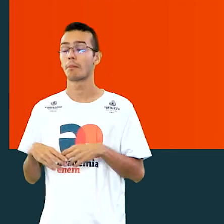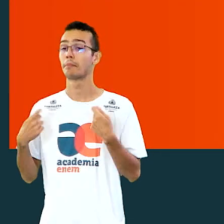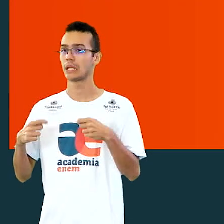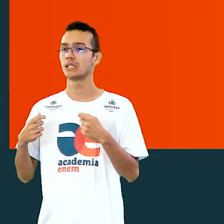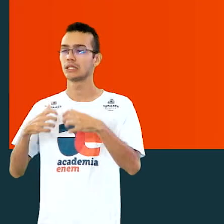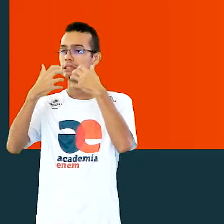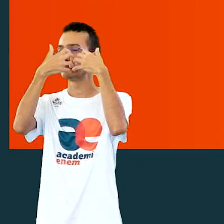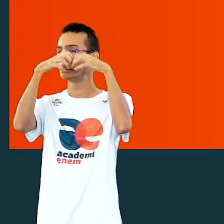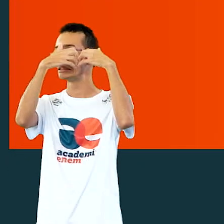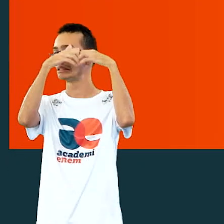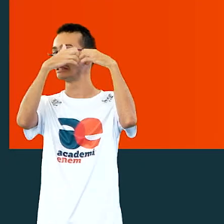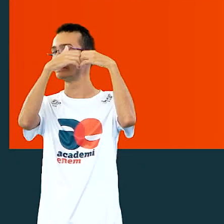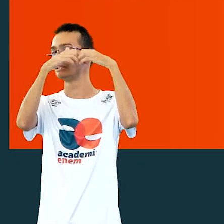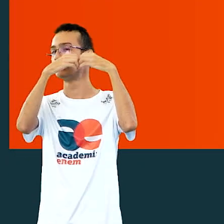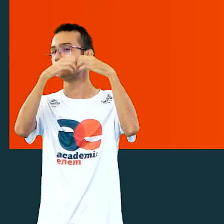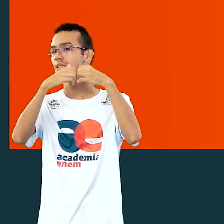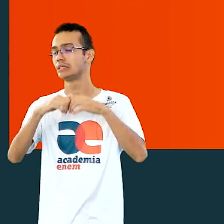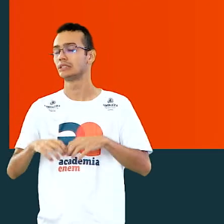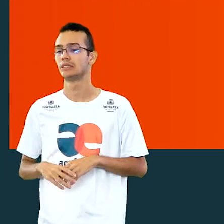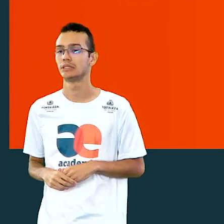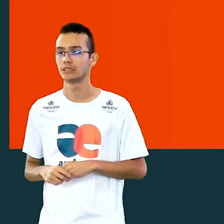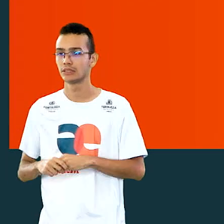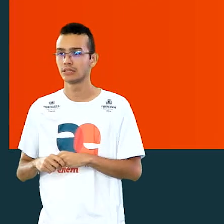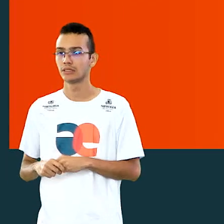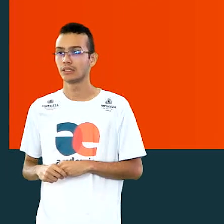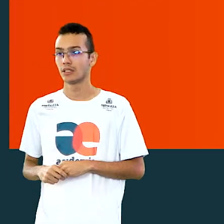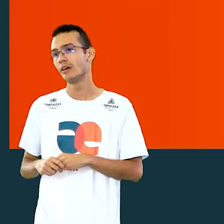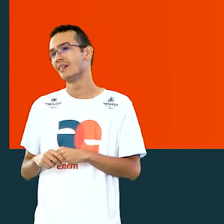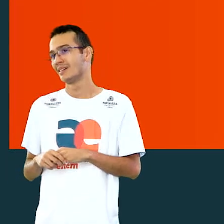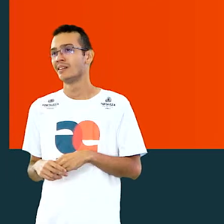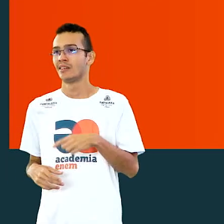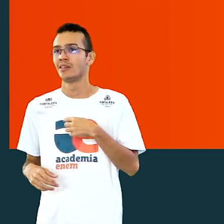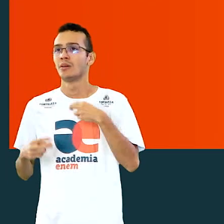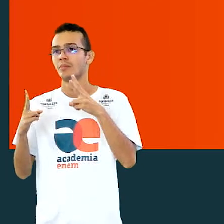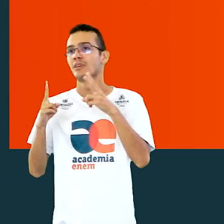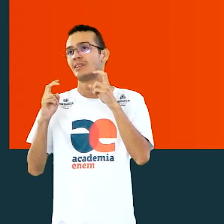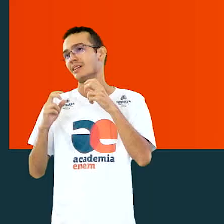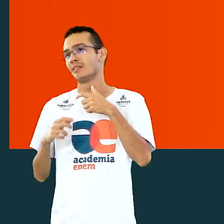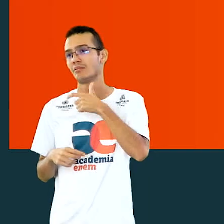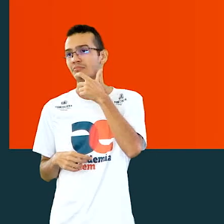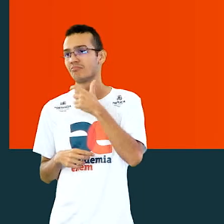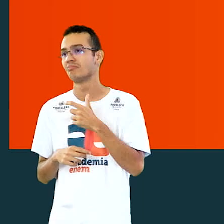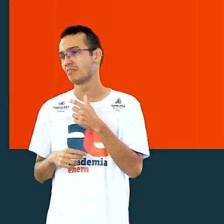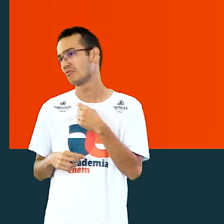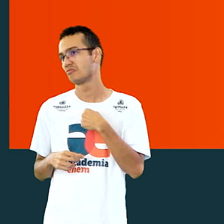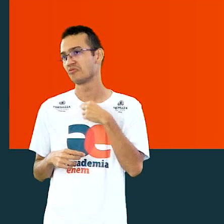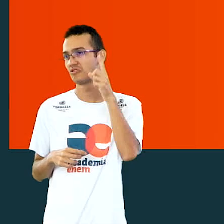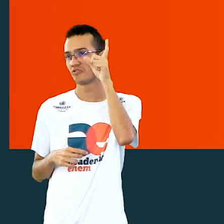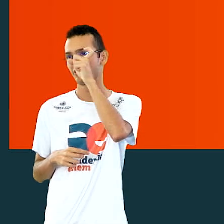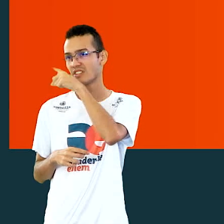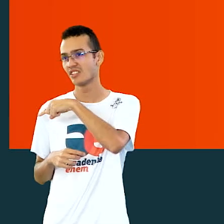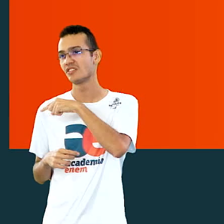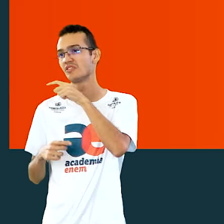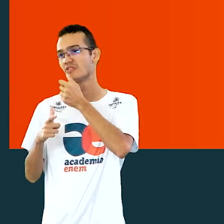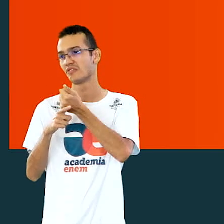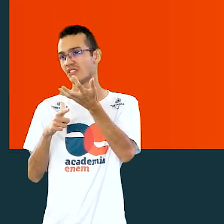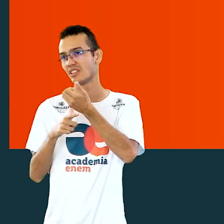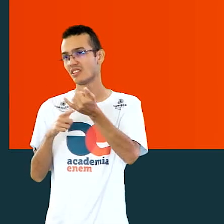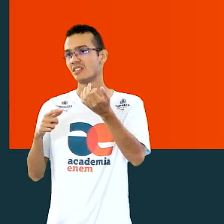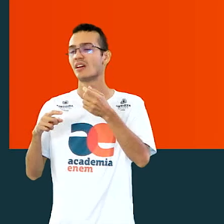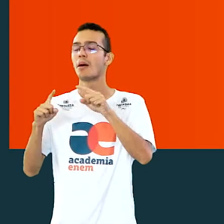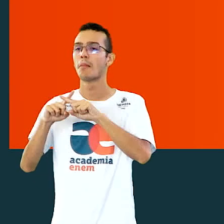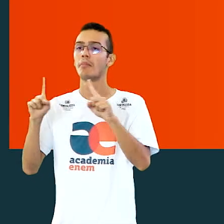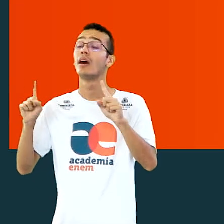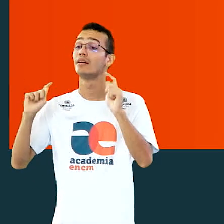o raciocínio. Mesmo eu tendo dificuldade em física, eu tenho condições de acertar muitas questões. É só saber o mapa